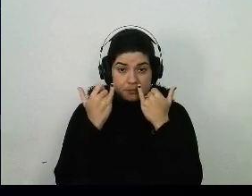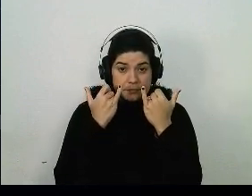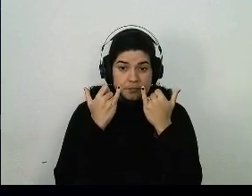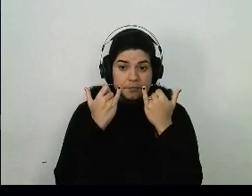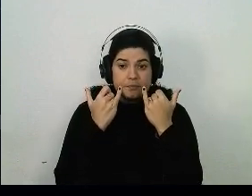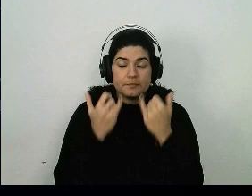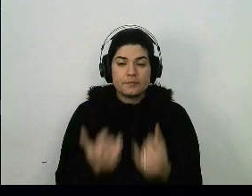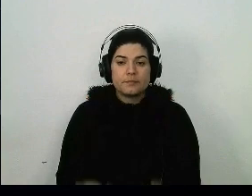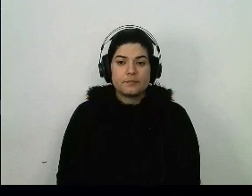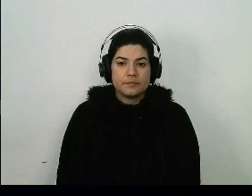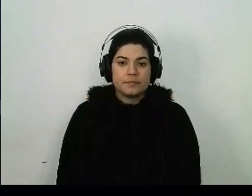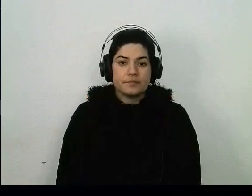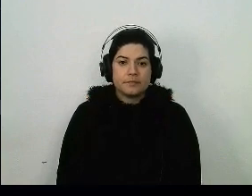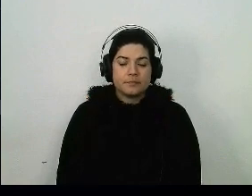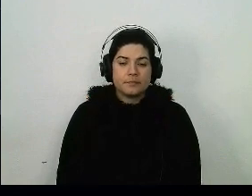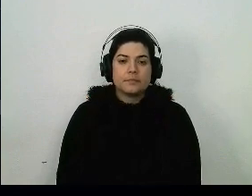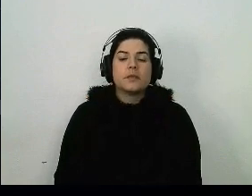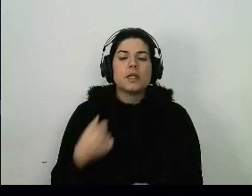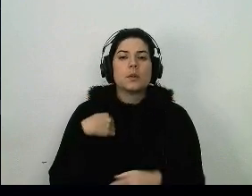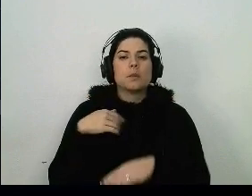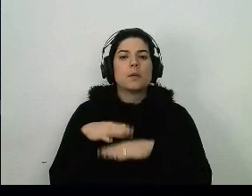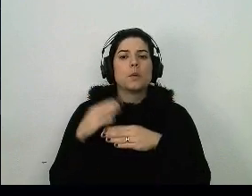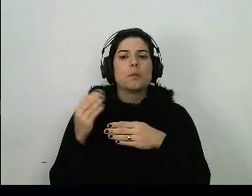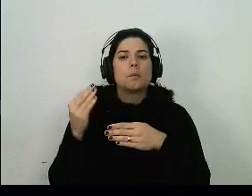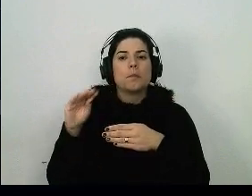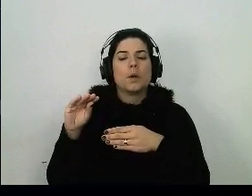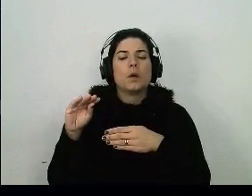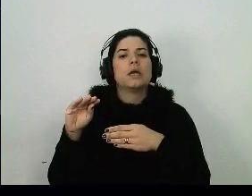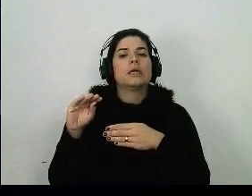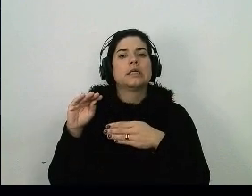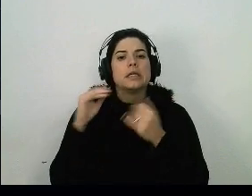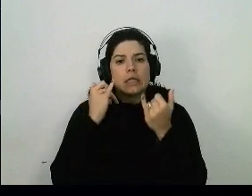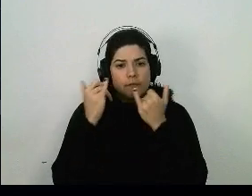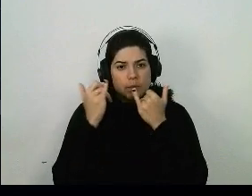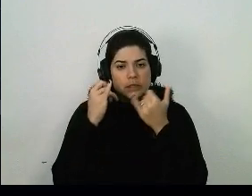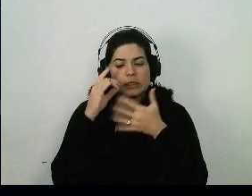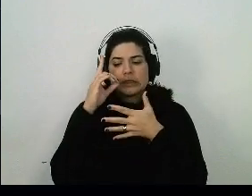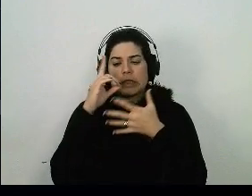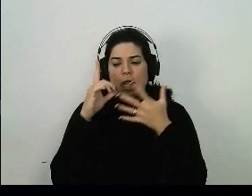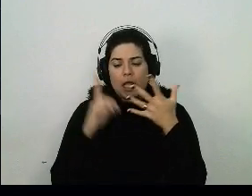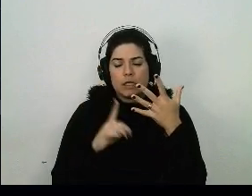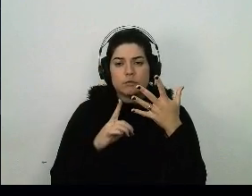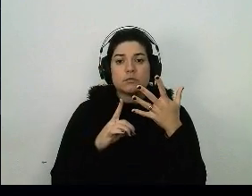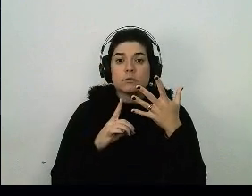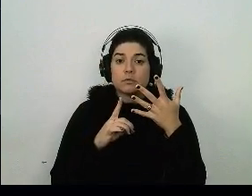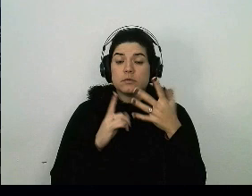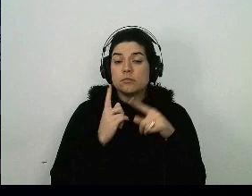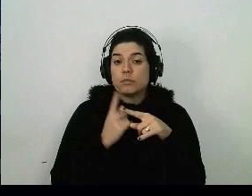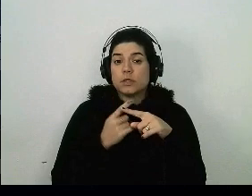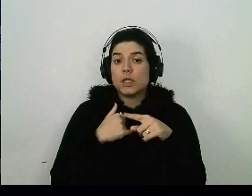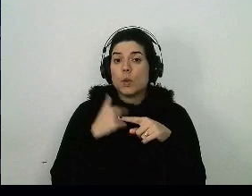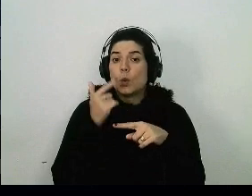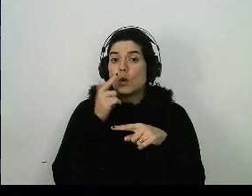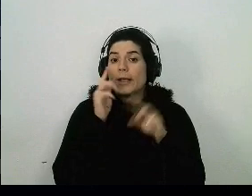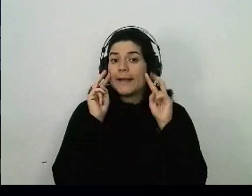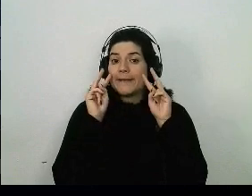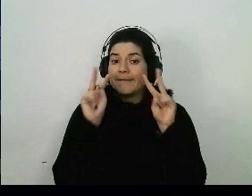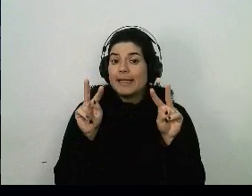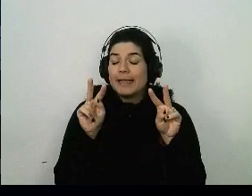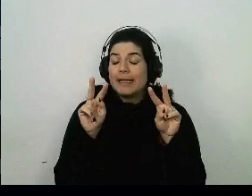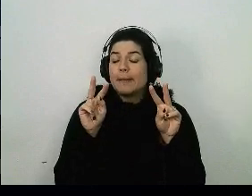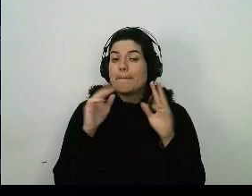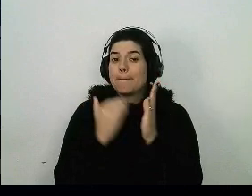Eu vou inserir alguns dados na minha aplicação, porque aí eu vou conseguir ver informações a mais do meu